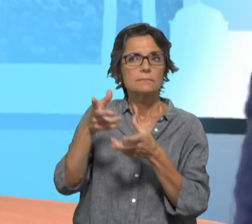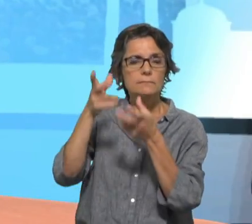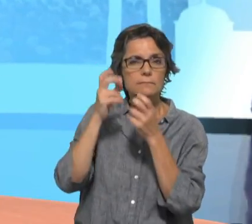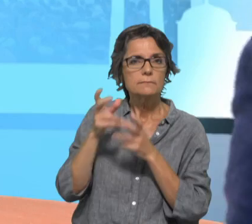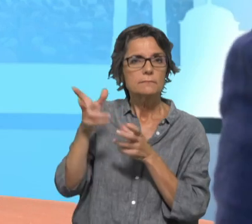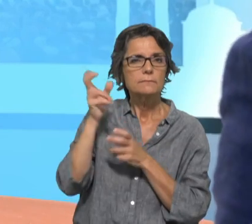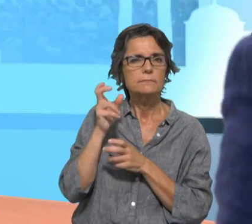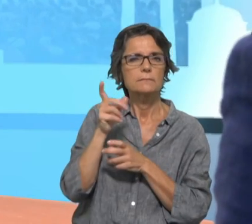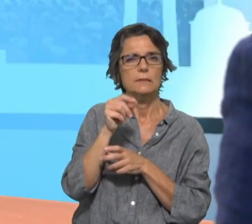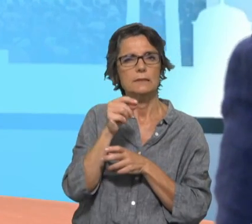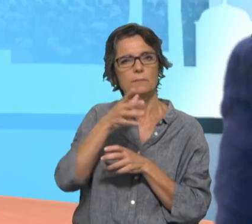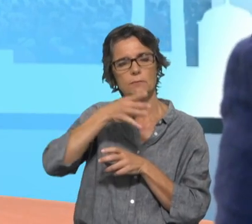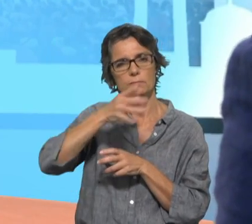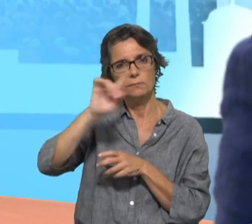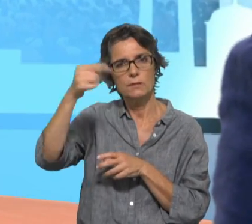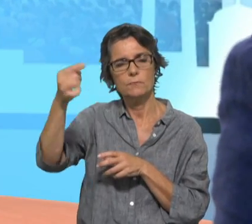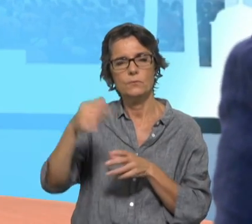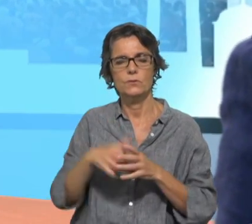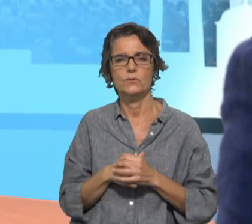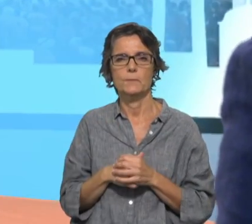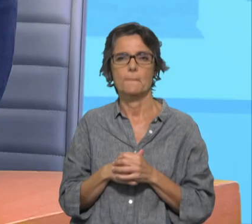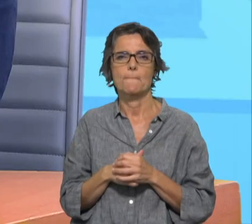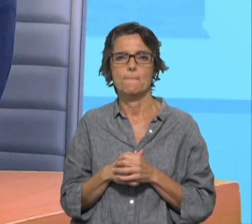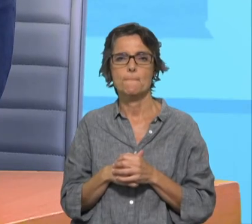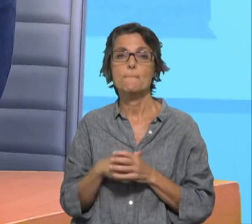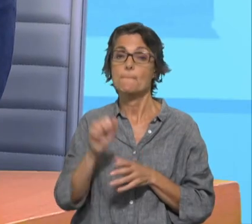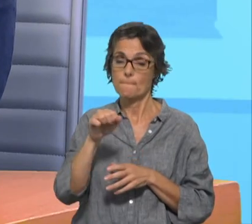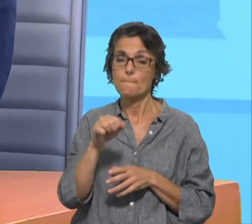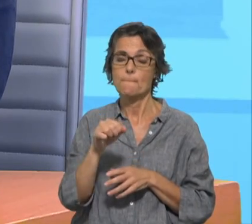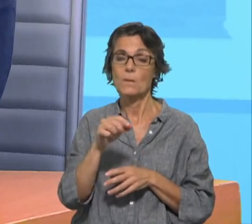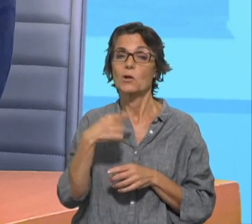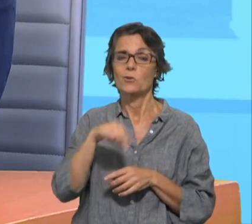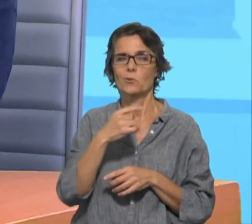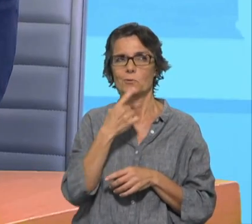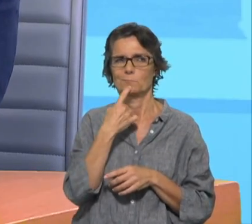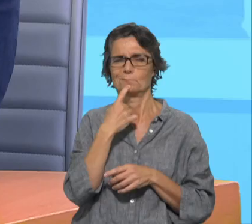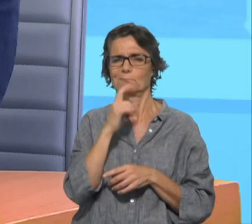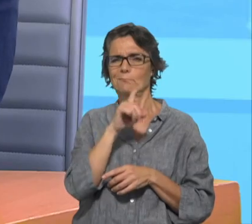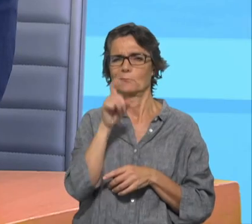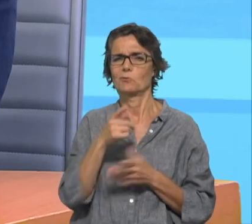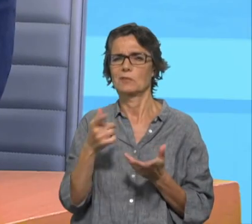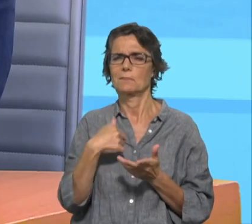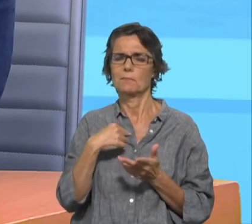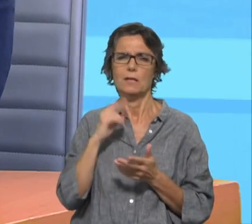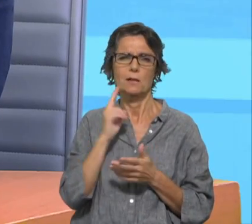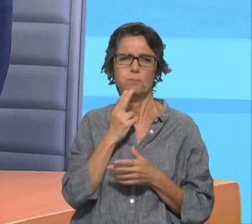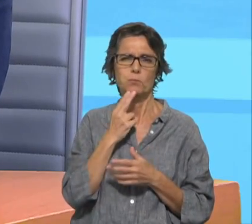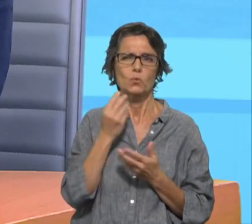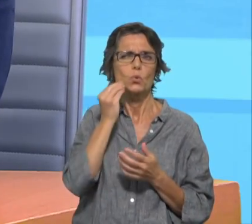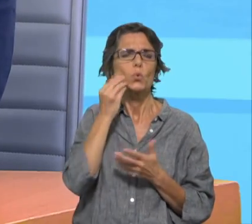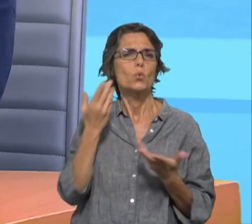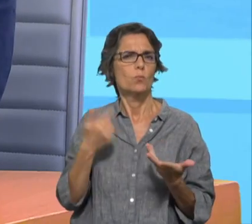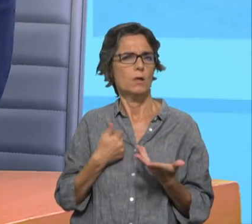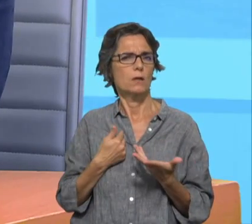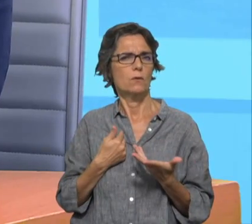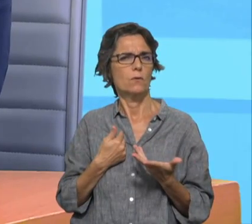anunciar. Exatamente. Nós nos poderíamos questionar, diante deste texto tão belo, qual é a minha surdez? E a surdez é sempre